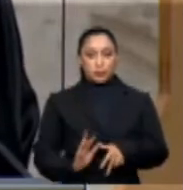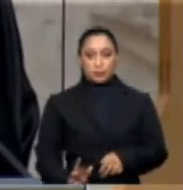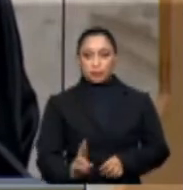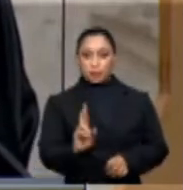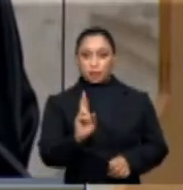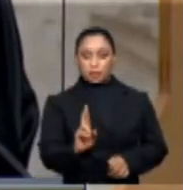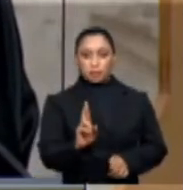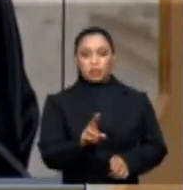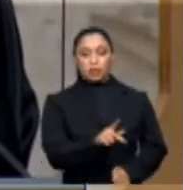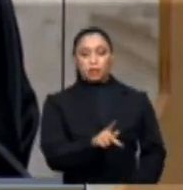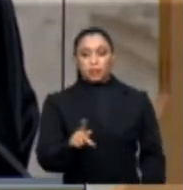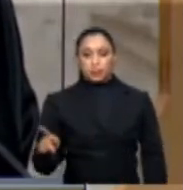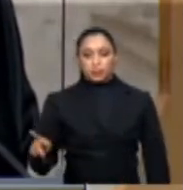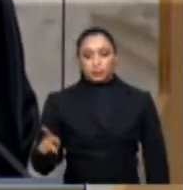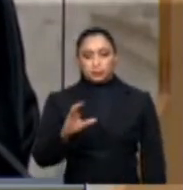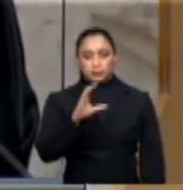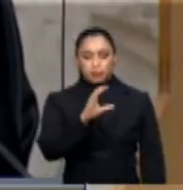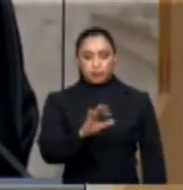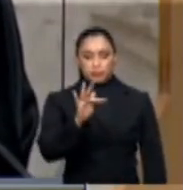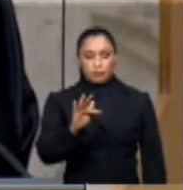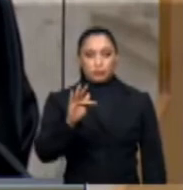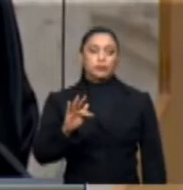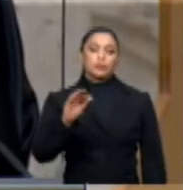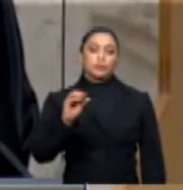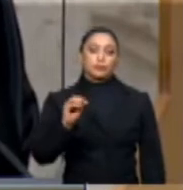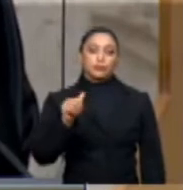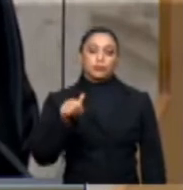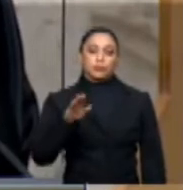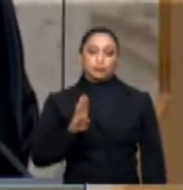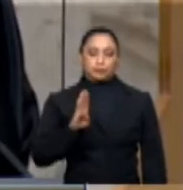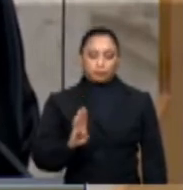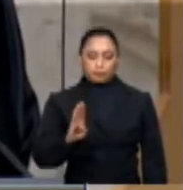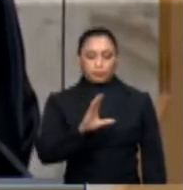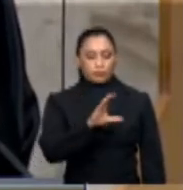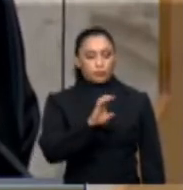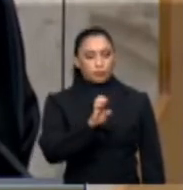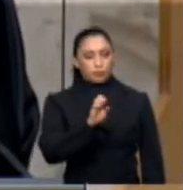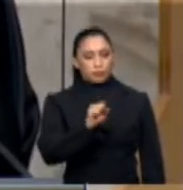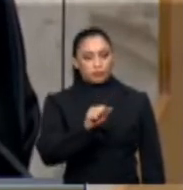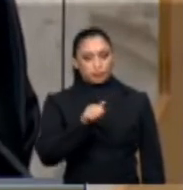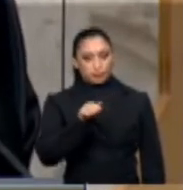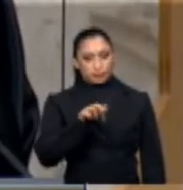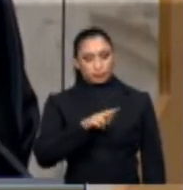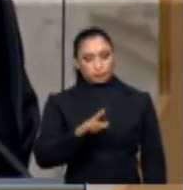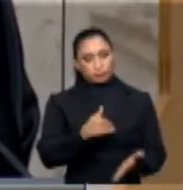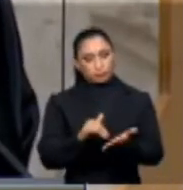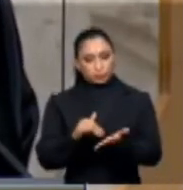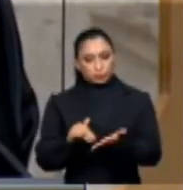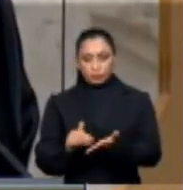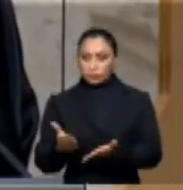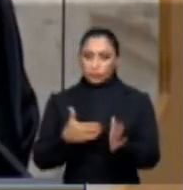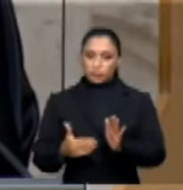do presidente de sempre, do conselheiro federal da OAB, César Brito. Cumprimento a doutora Carmen Lília e a todos